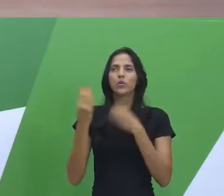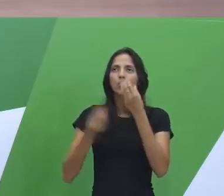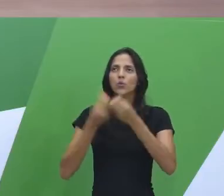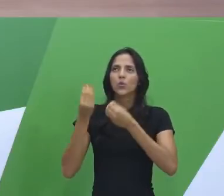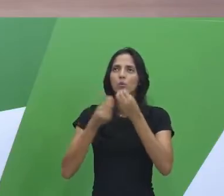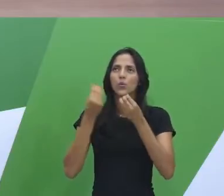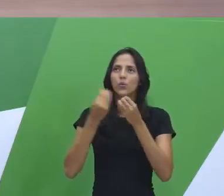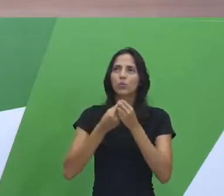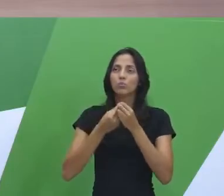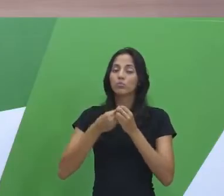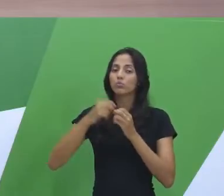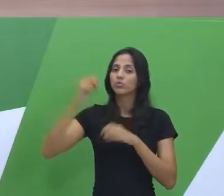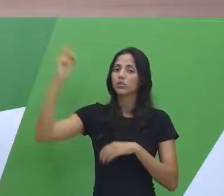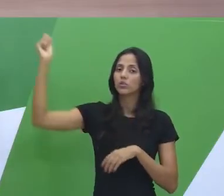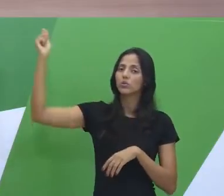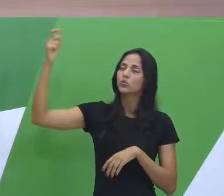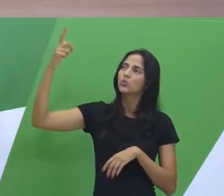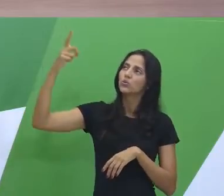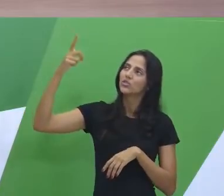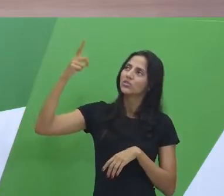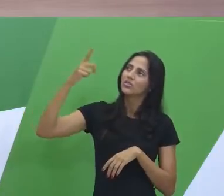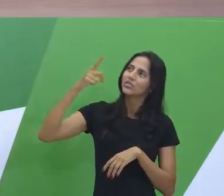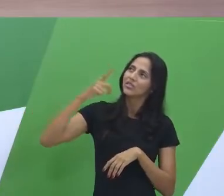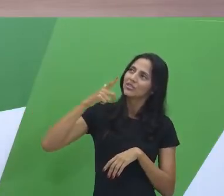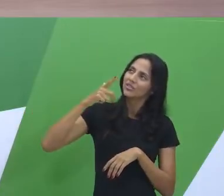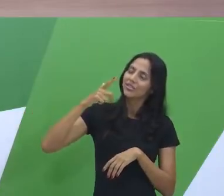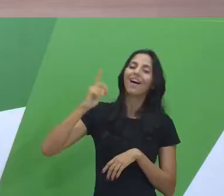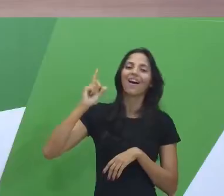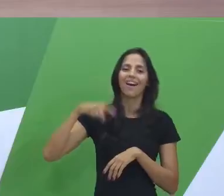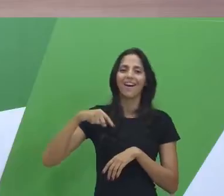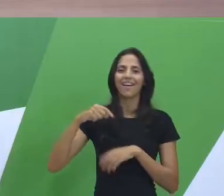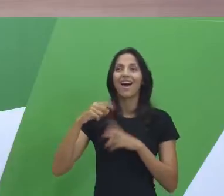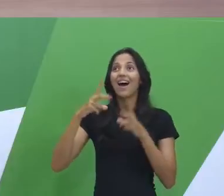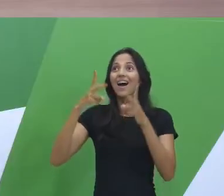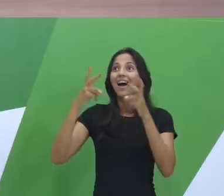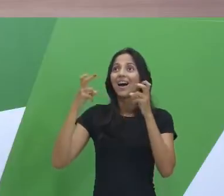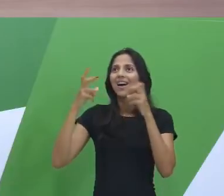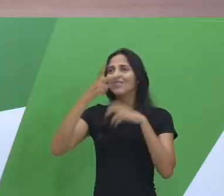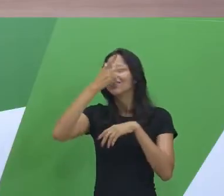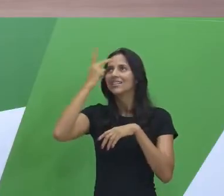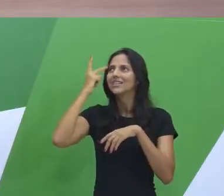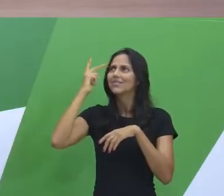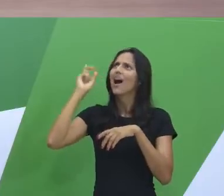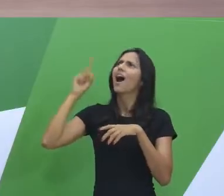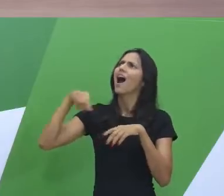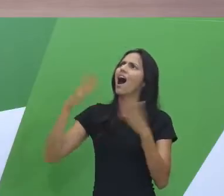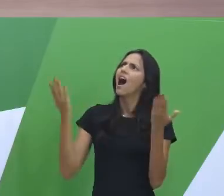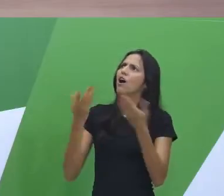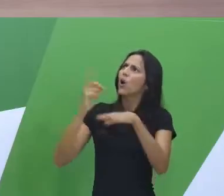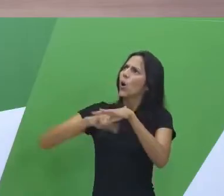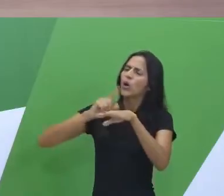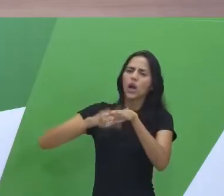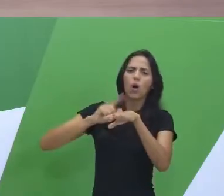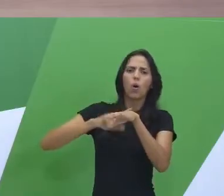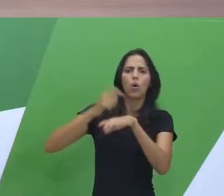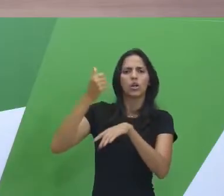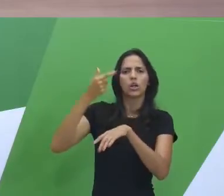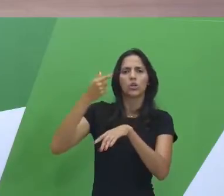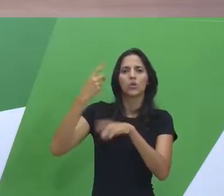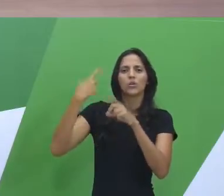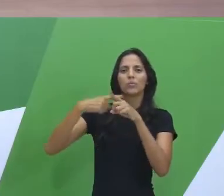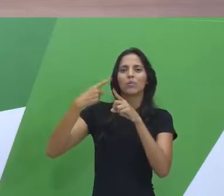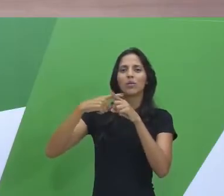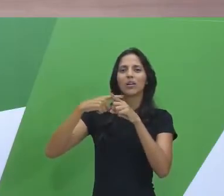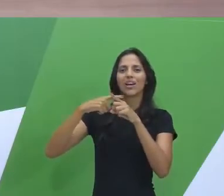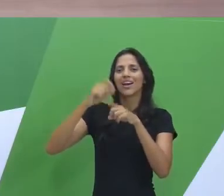balizado pelo Deus Sol. E daí foram se construindo essas nossas leis. Saindo da geografia e voltando, qual é